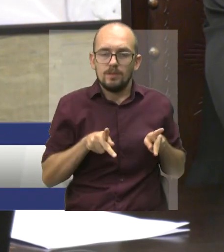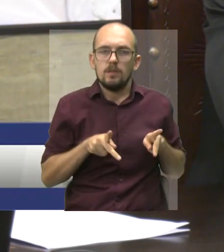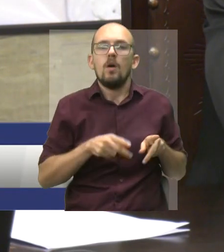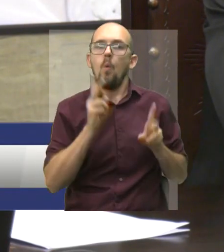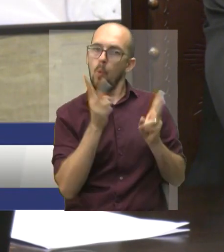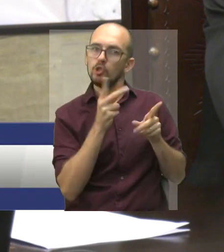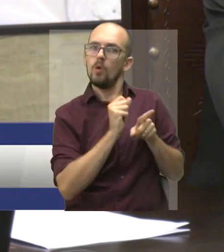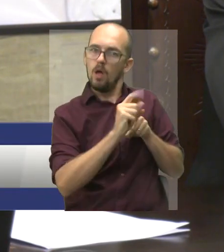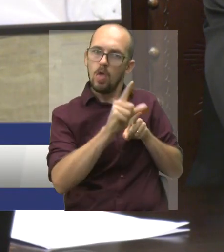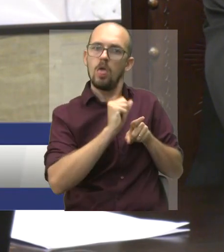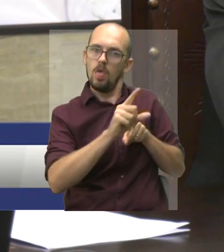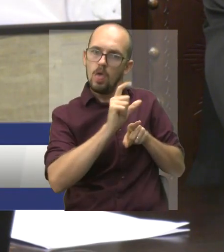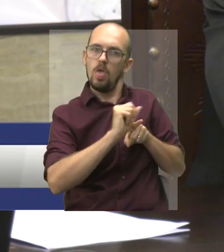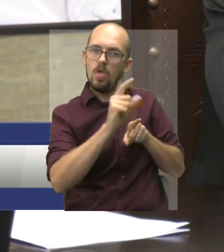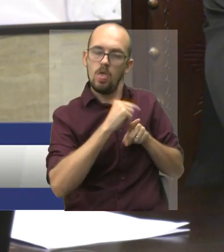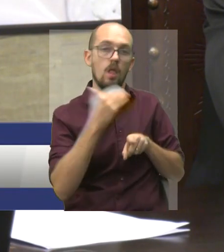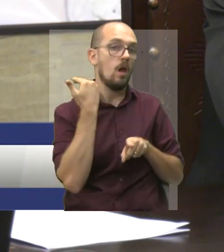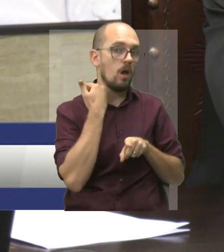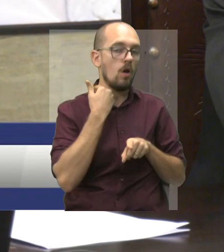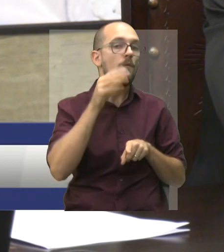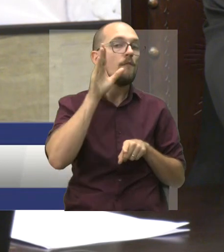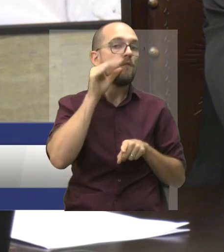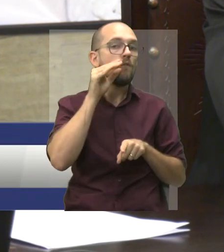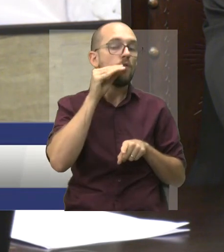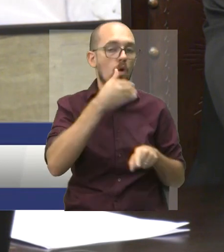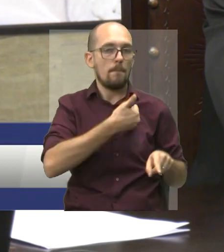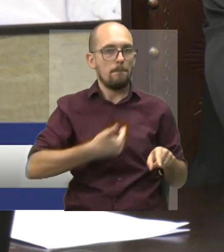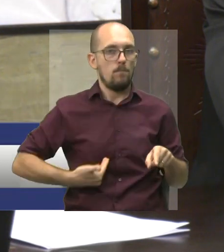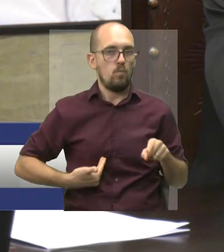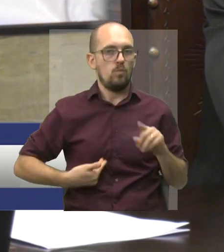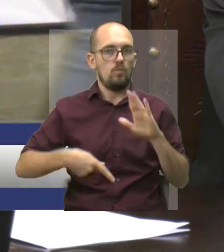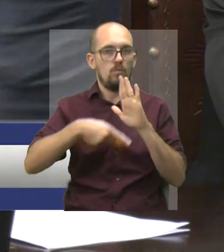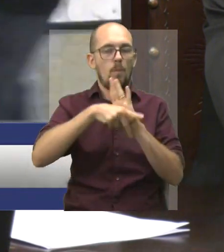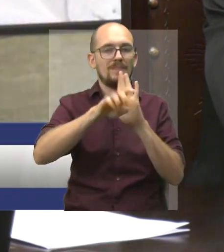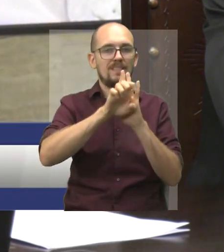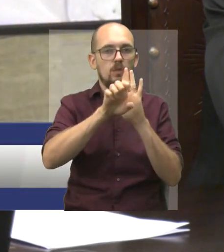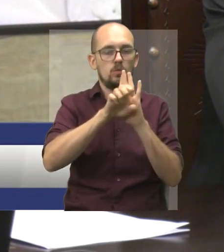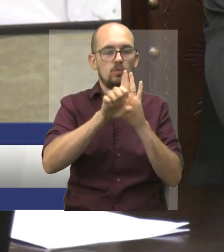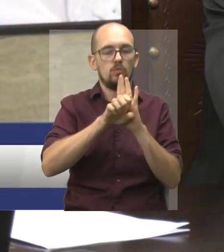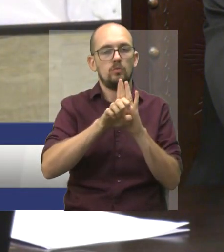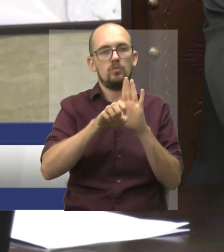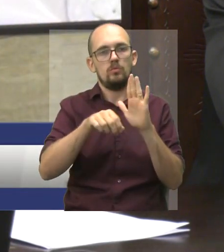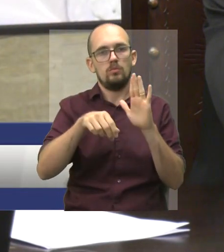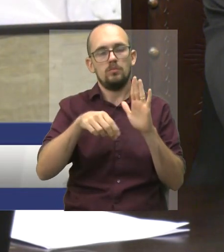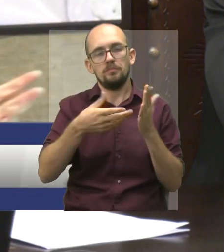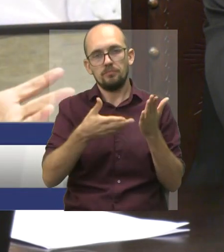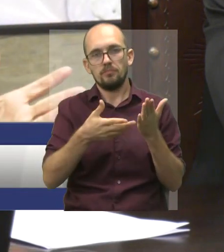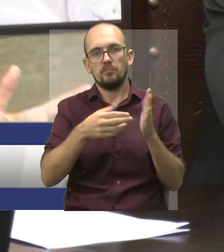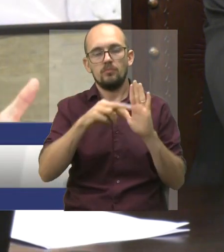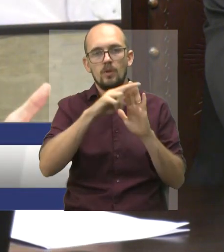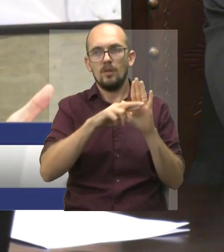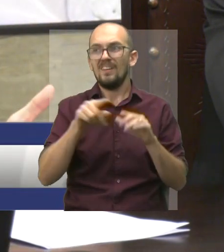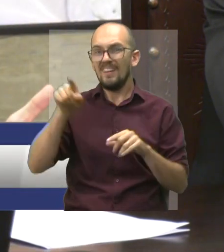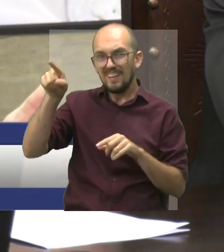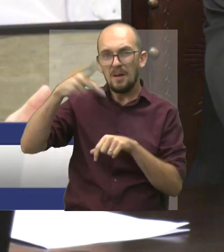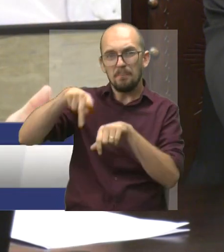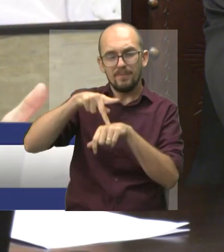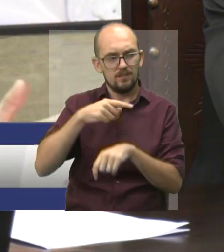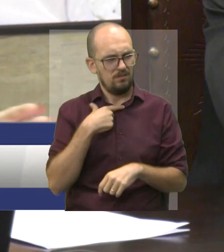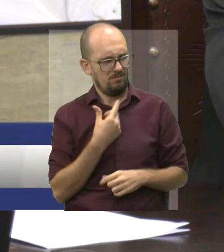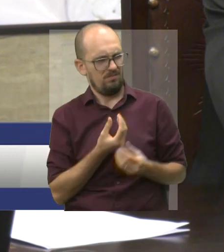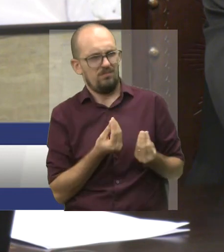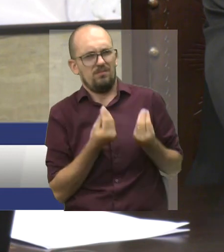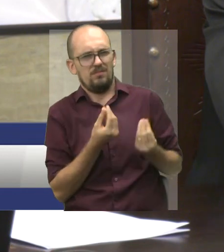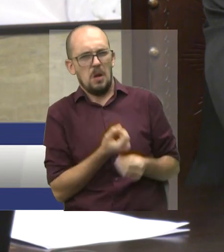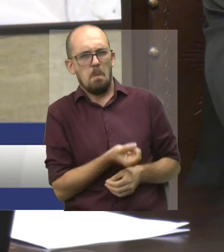Previdência Social, o servidor público, estou falando estatutário e com regime próprio. A turma vai falar, você é louco, isso não